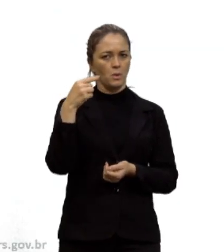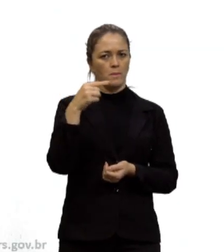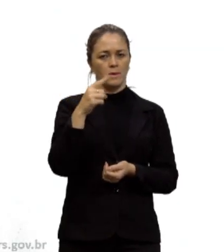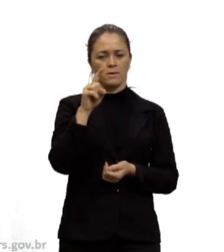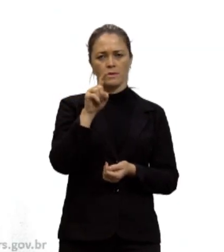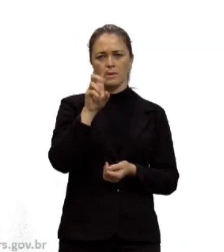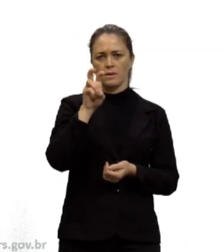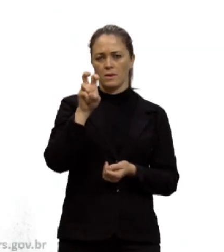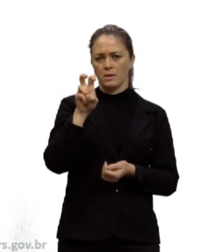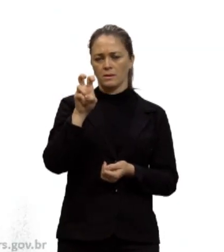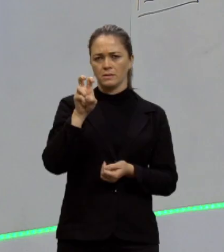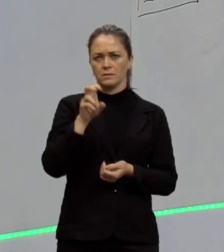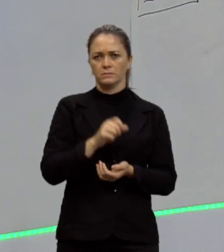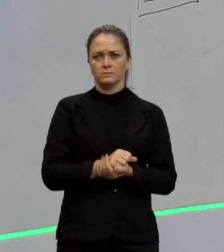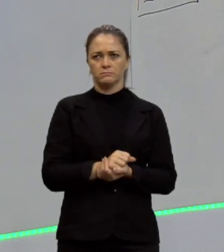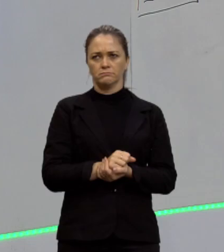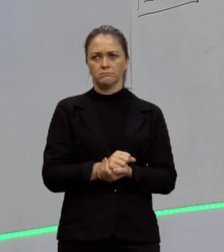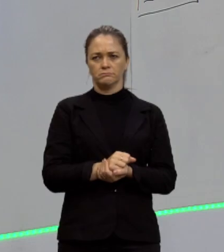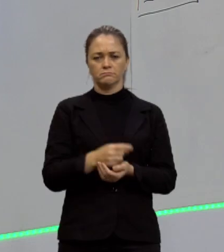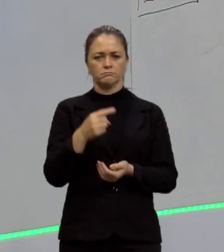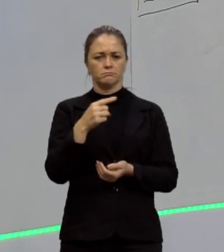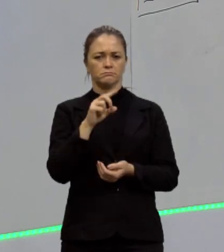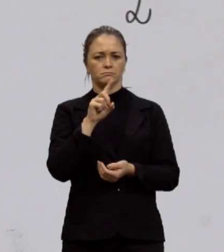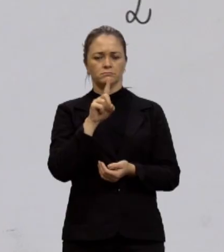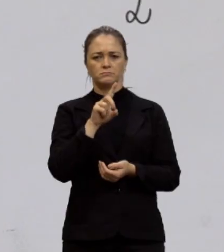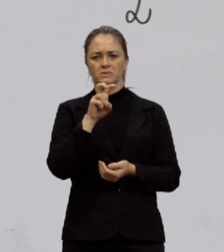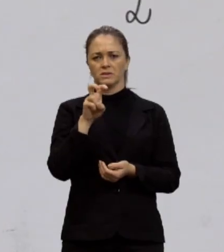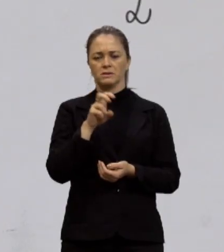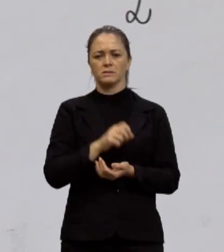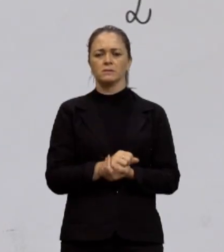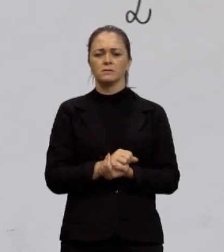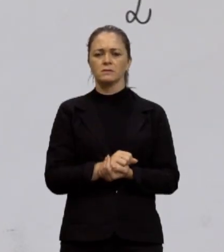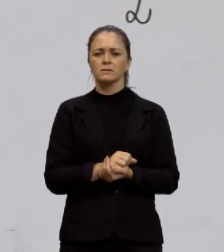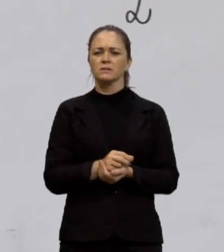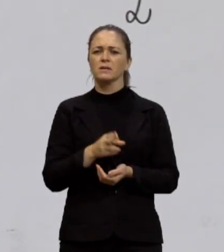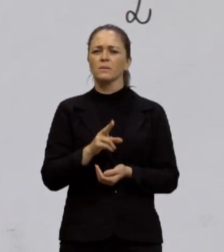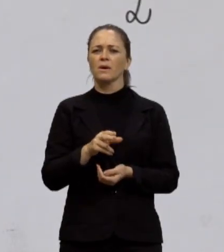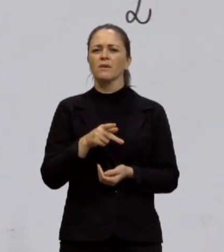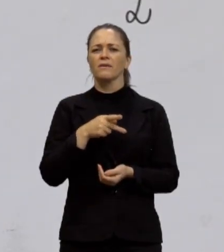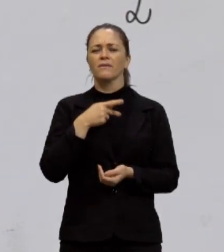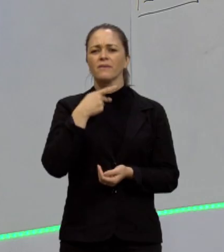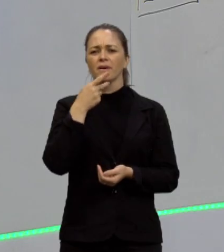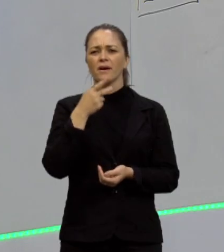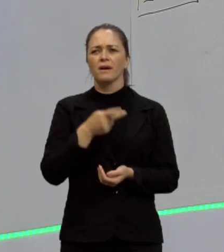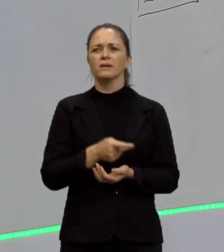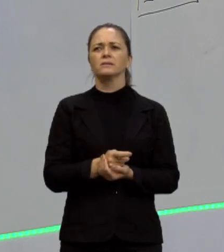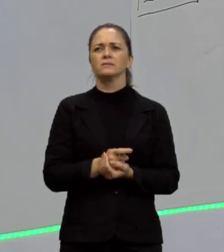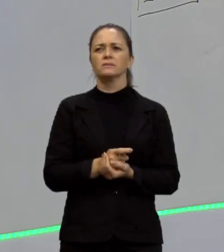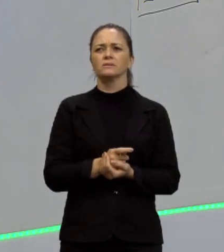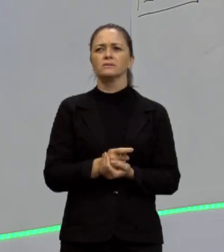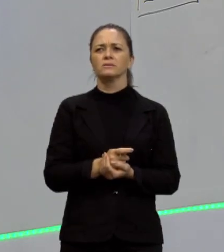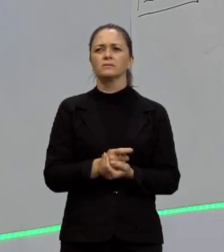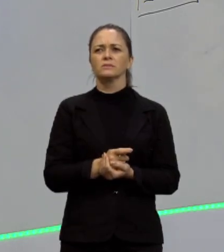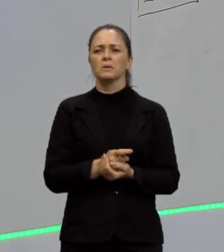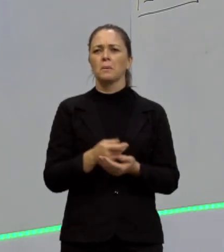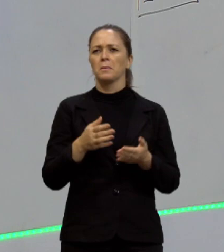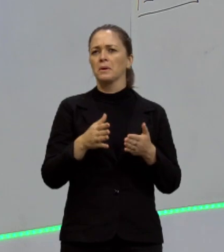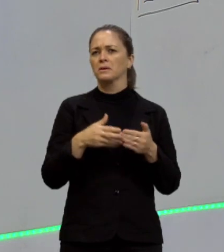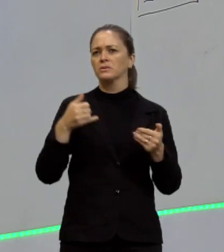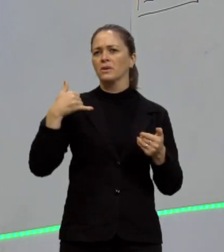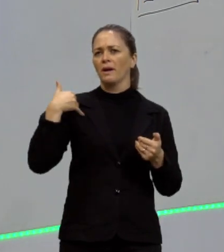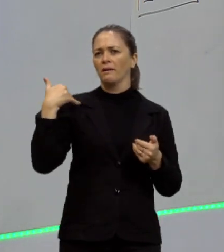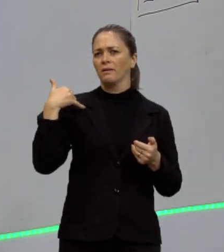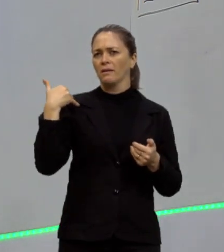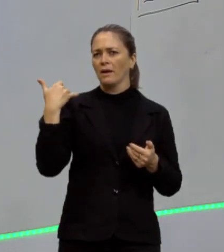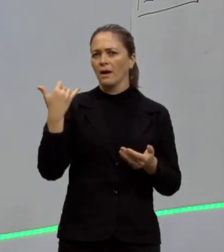15 anos. Impossível, né? Então, toda vez que eu estiver falando de a idade, por exemplo,